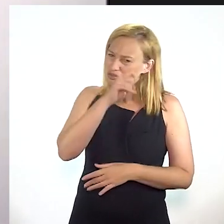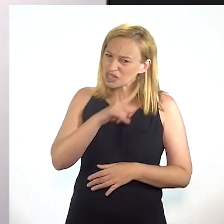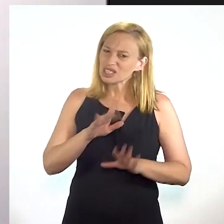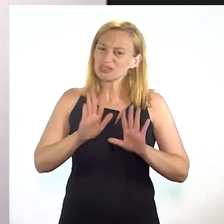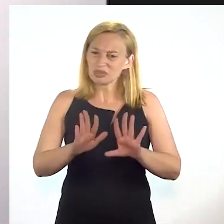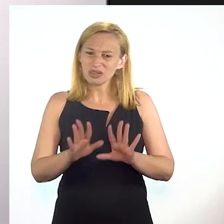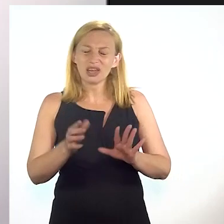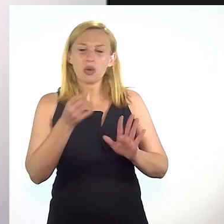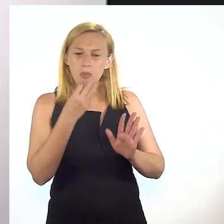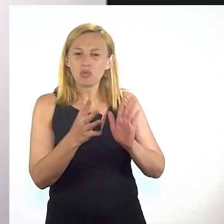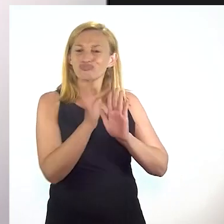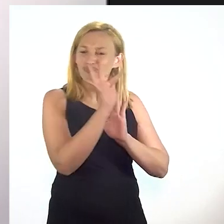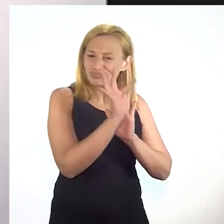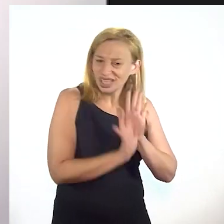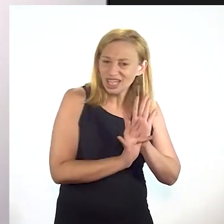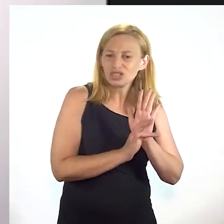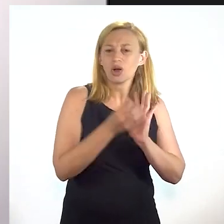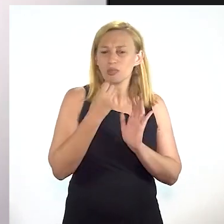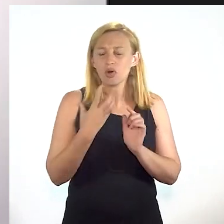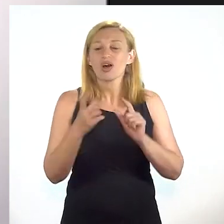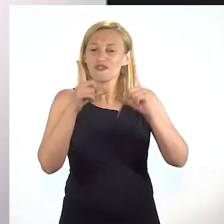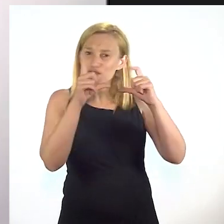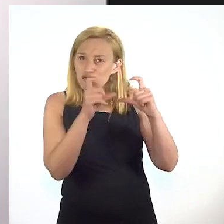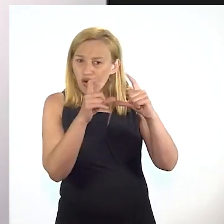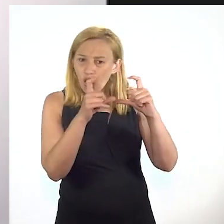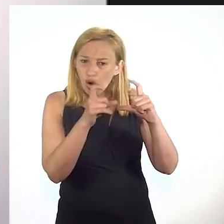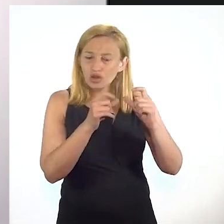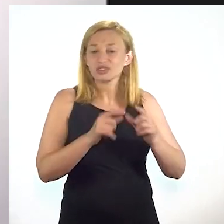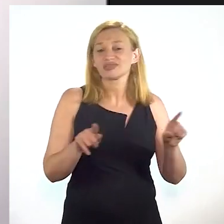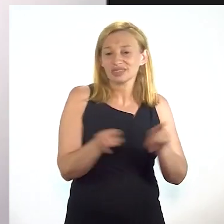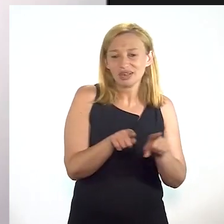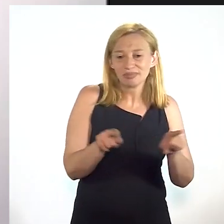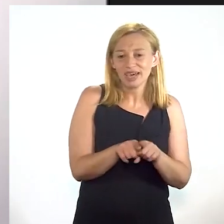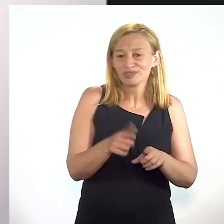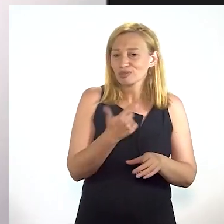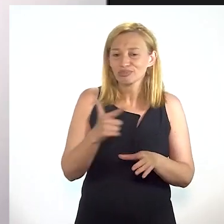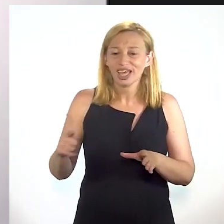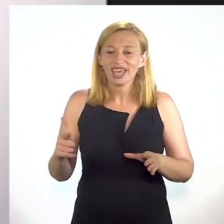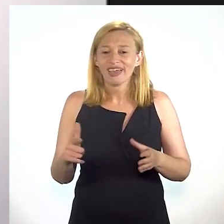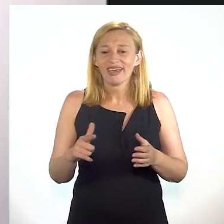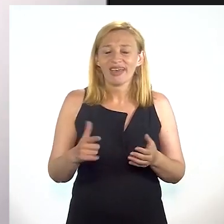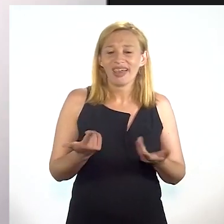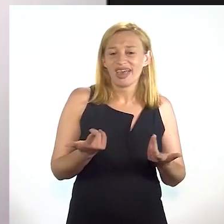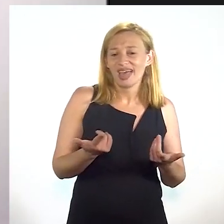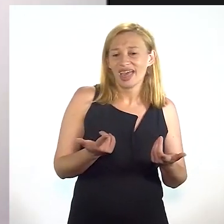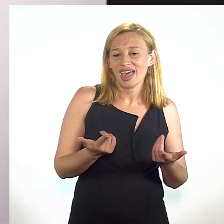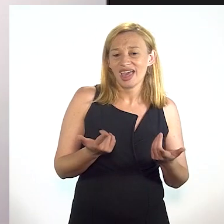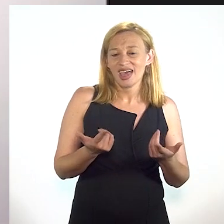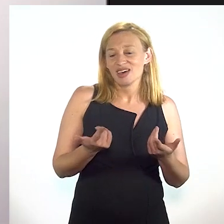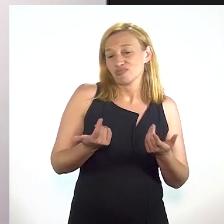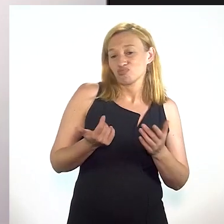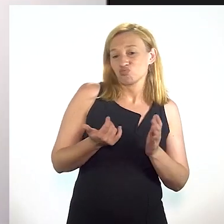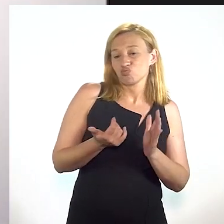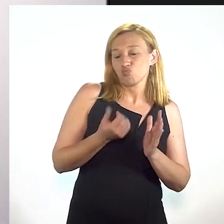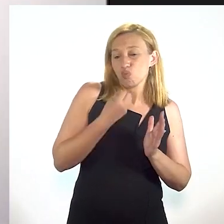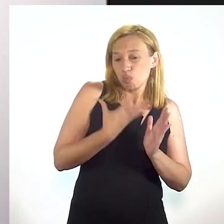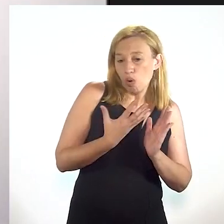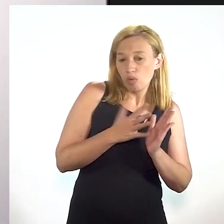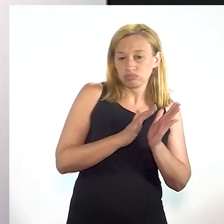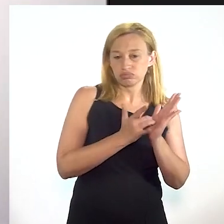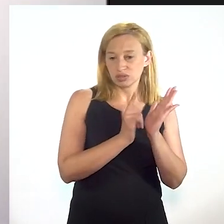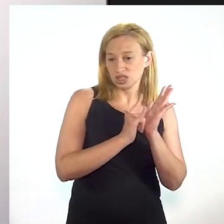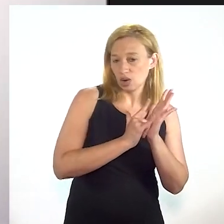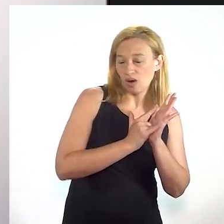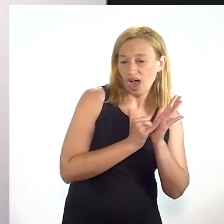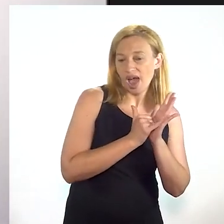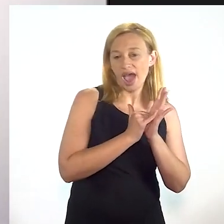quem dirá você fazer um bom texto, você fazer uma boa foto, e fora que a gente também não tem esses recursos, né, de ter uma foto legal, um